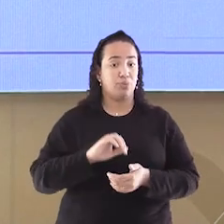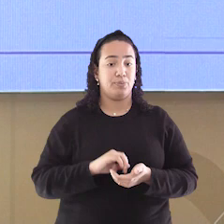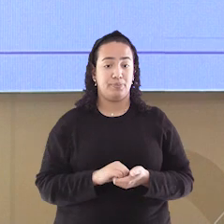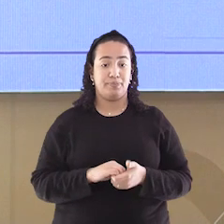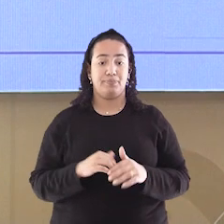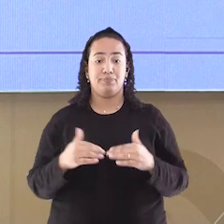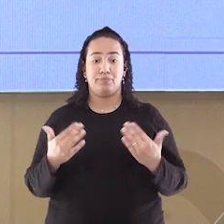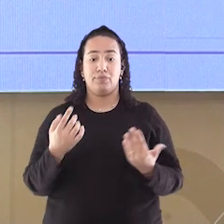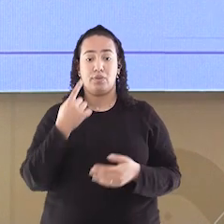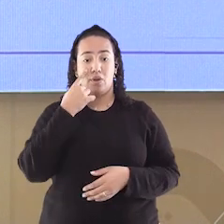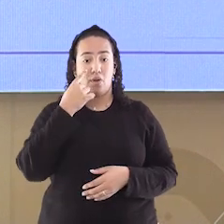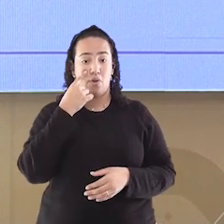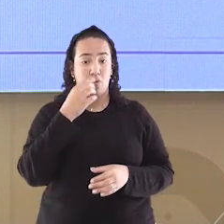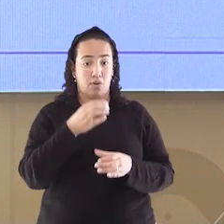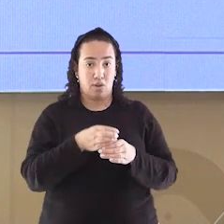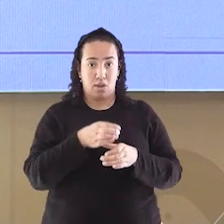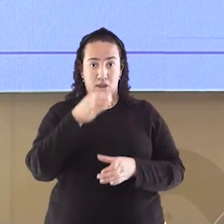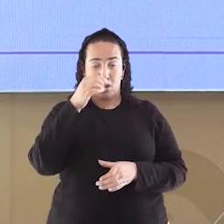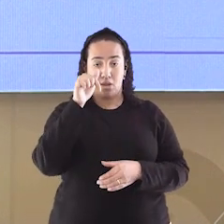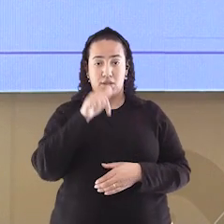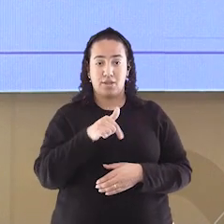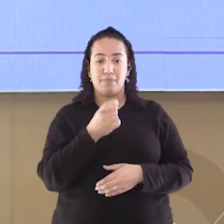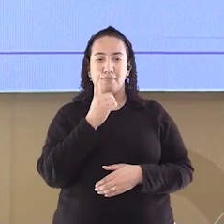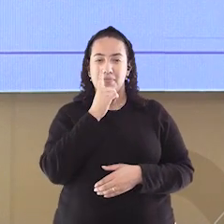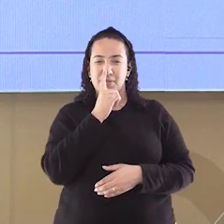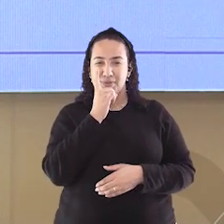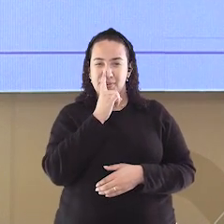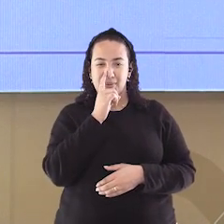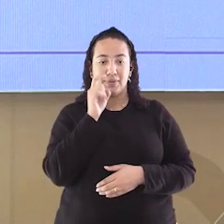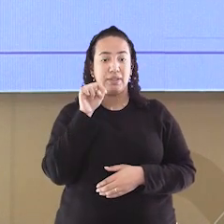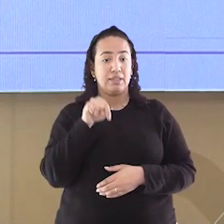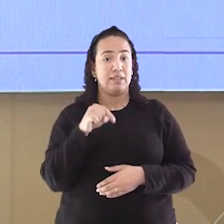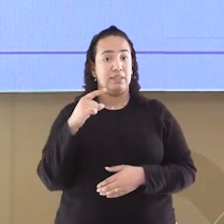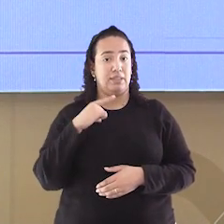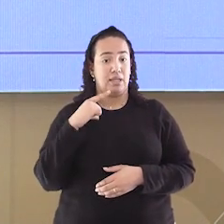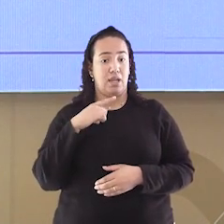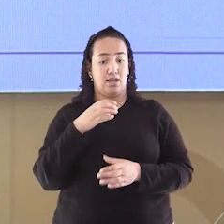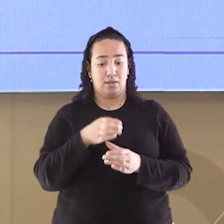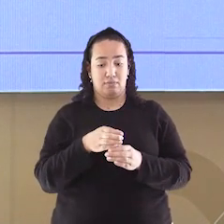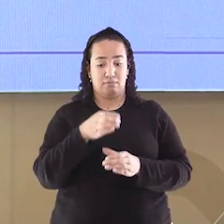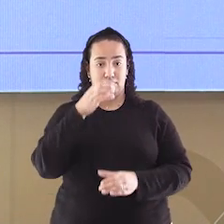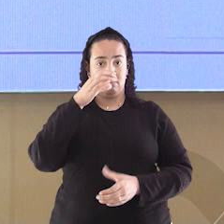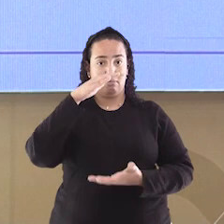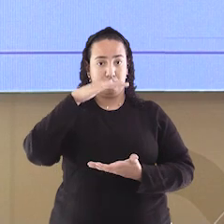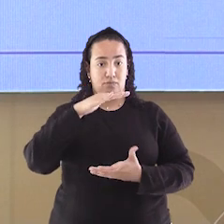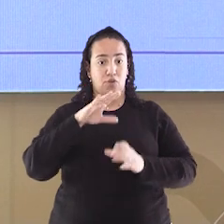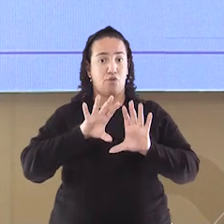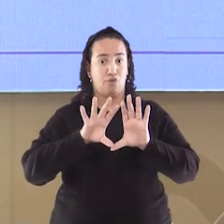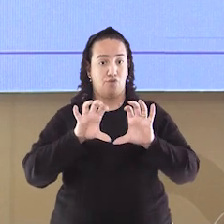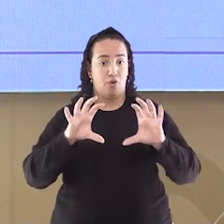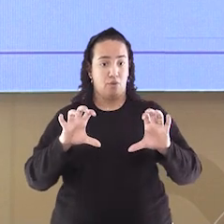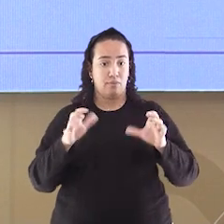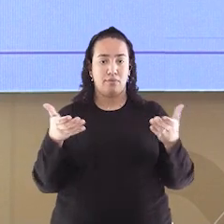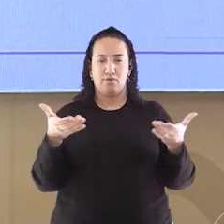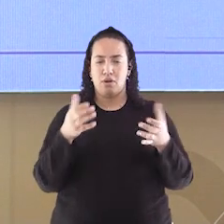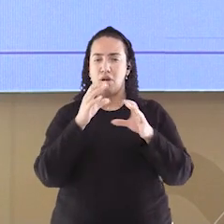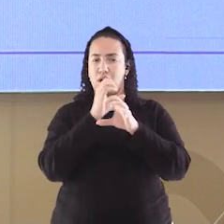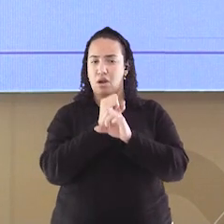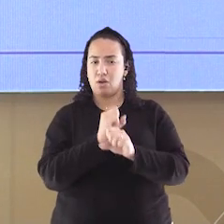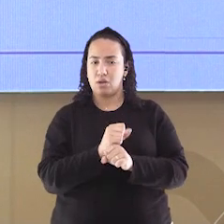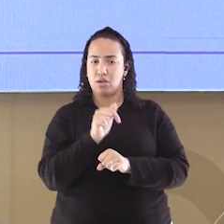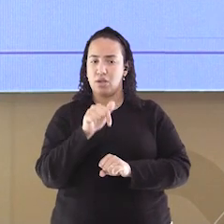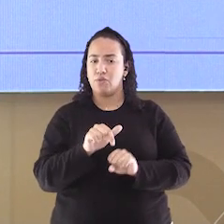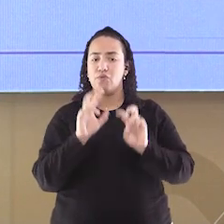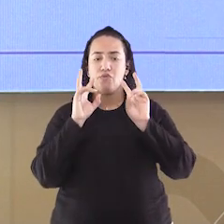Observe essa latinha de biscoito. Ela tem o formato de um cilindro reto. Vamos calcular o volume